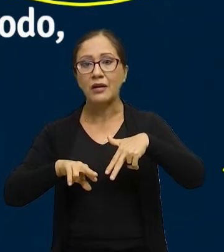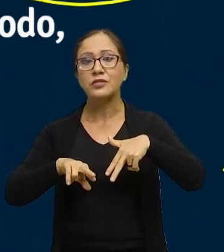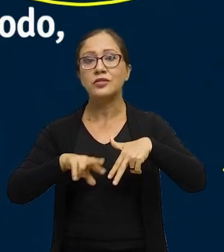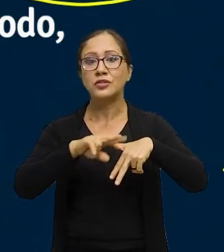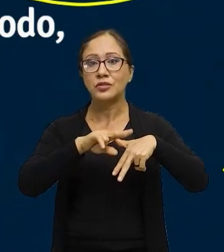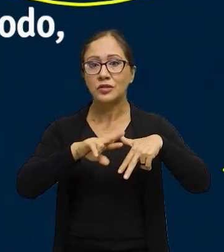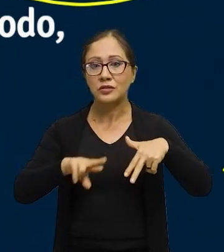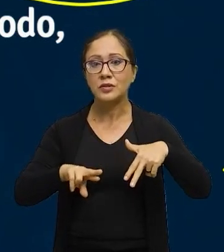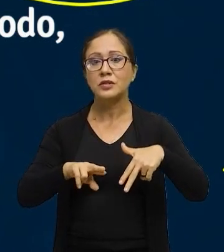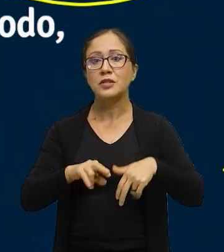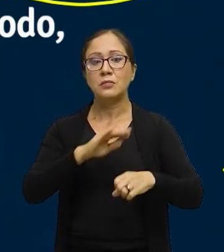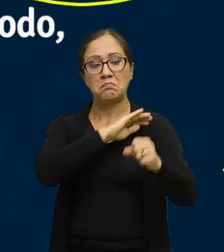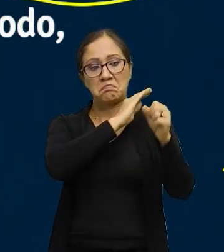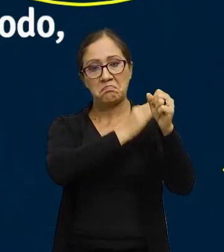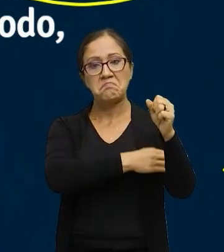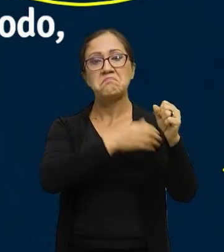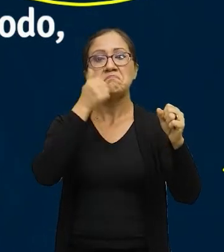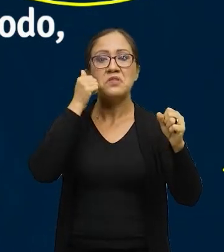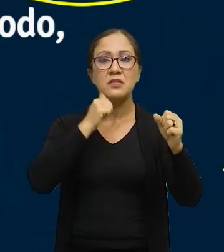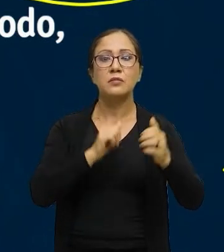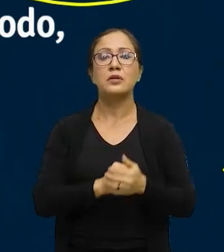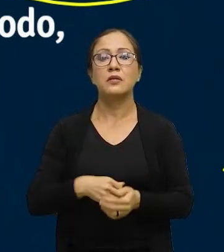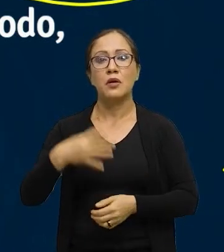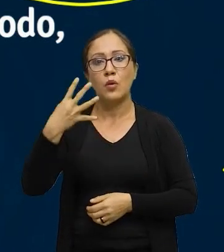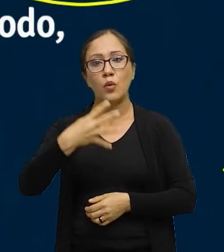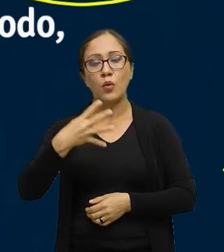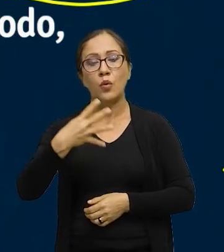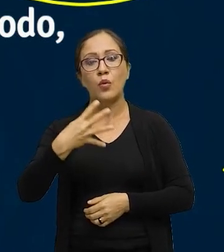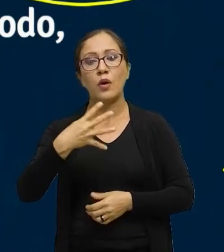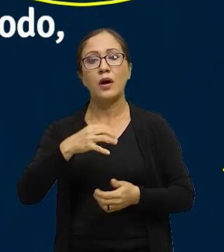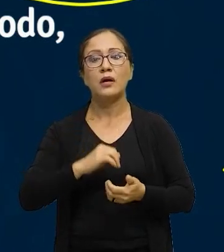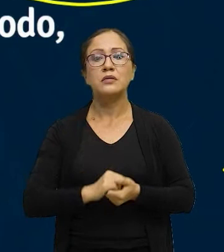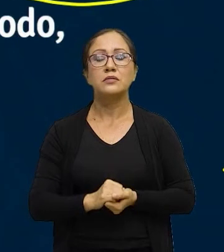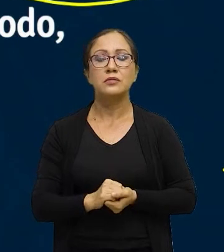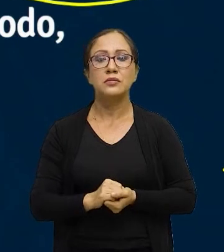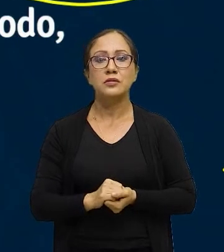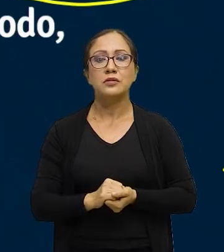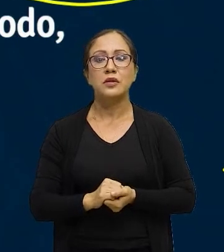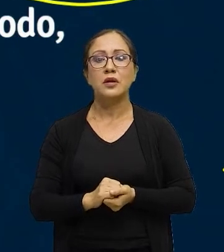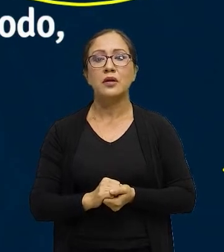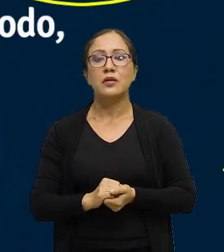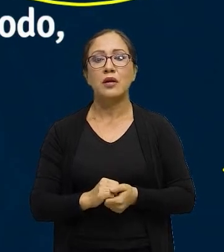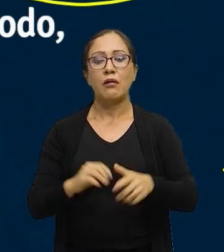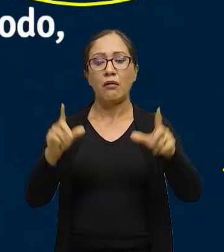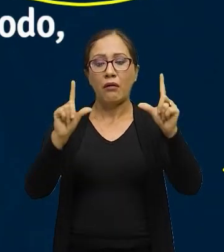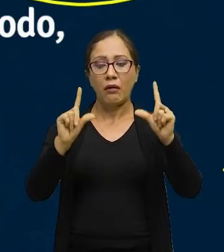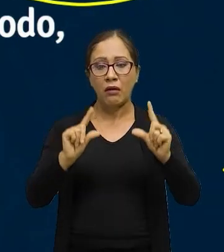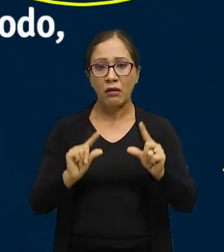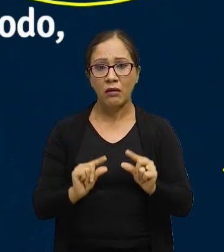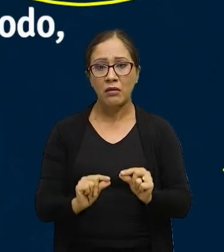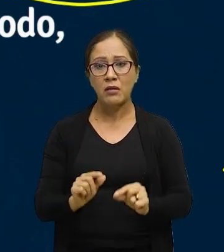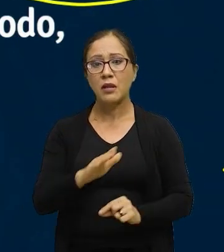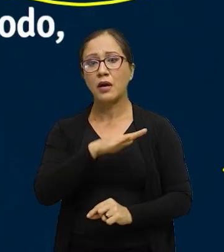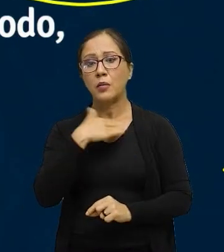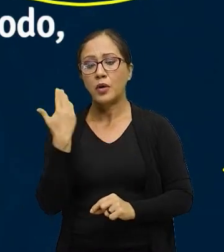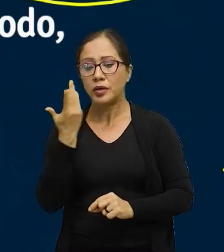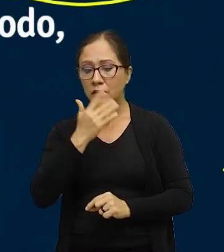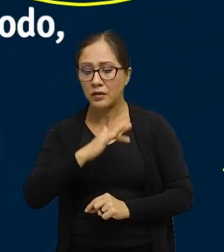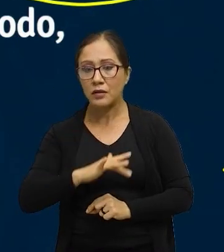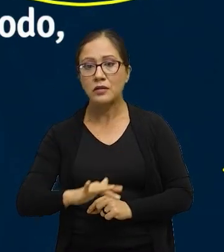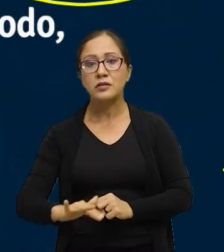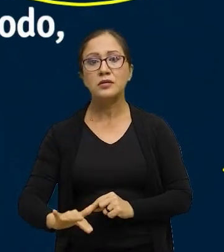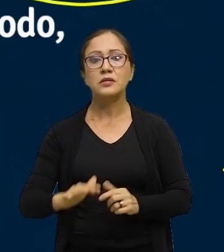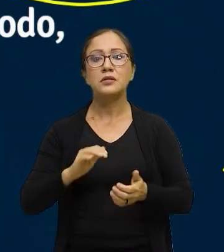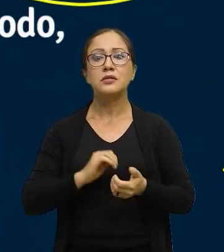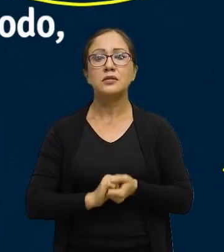né? Empoderamento feminino. No 4, a gente fala sobre a redução da mortalidade